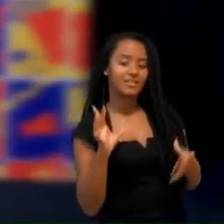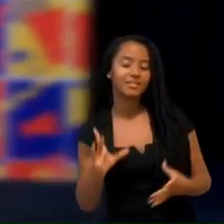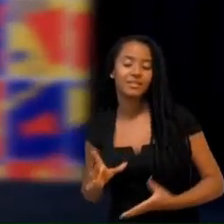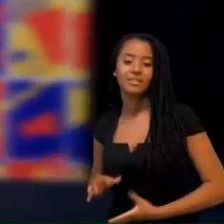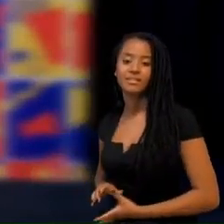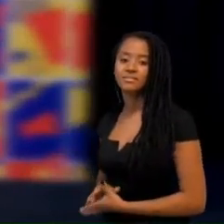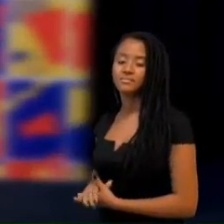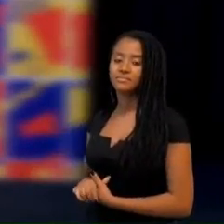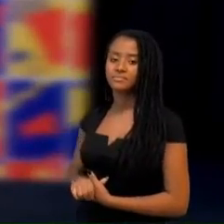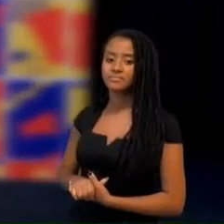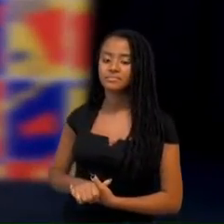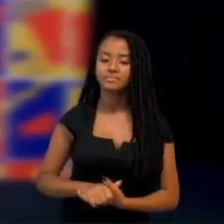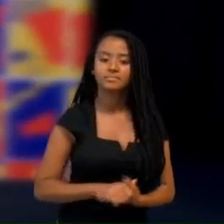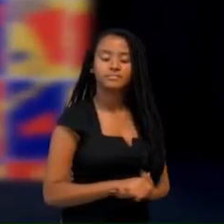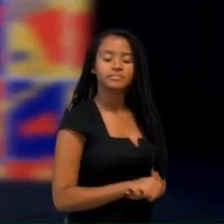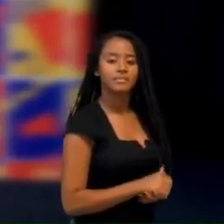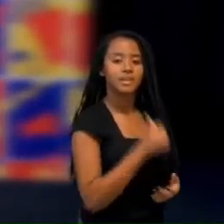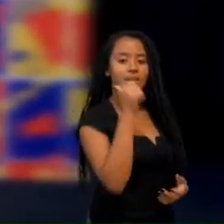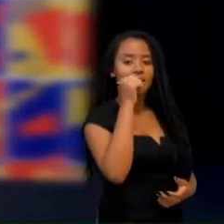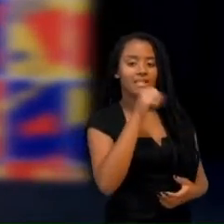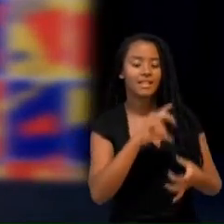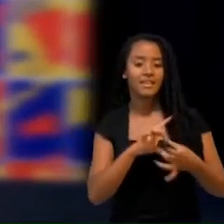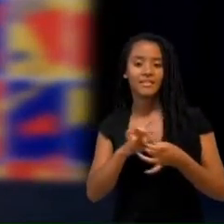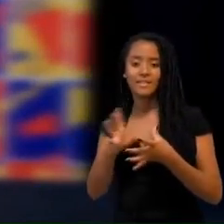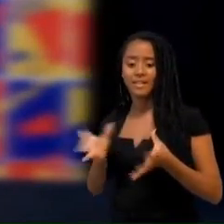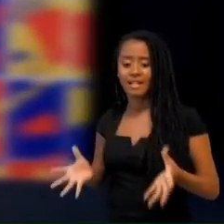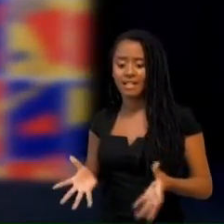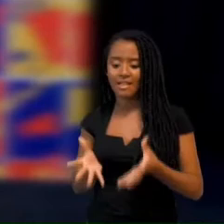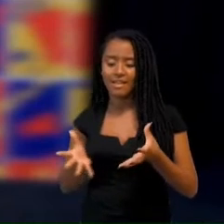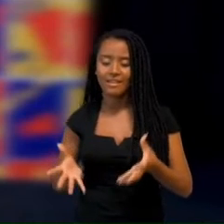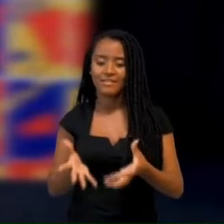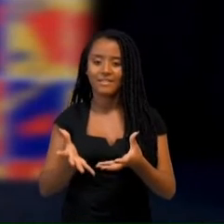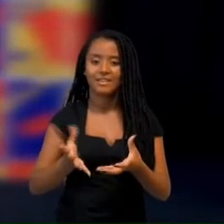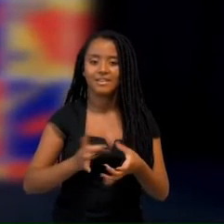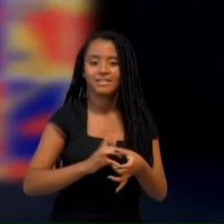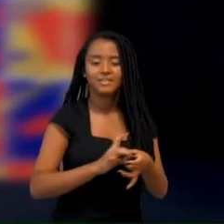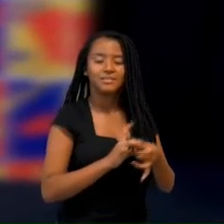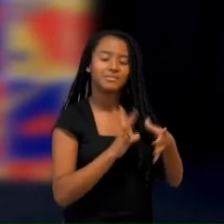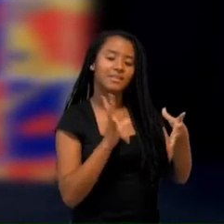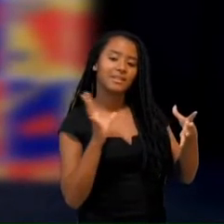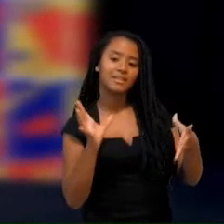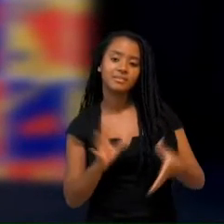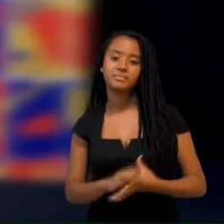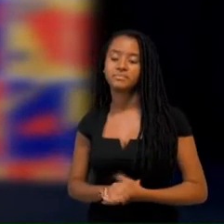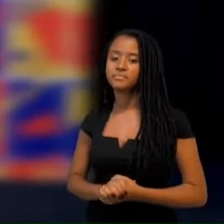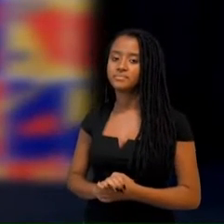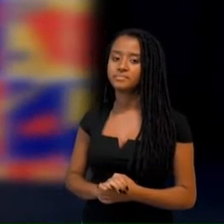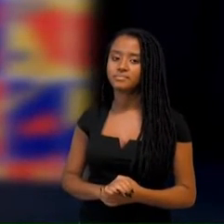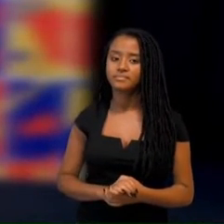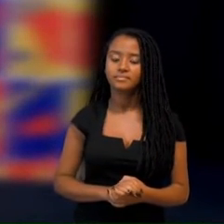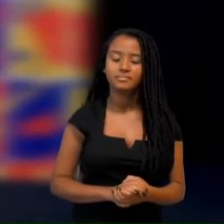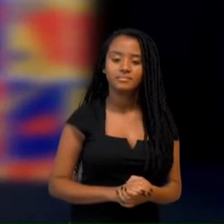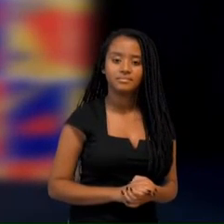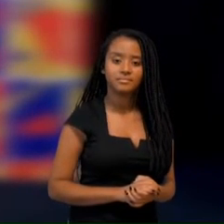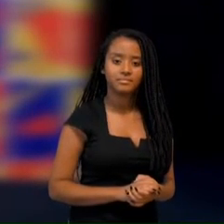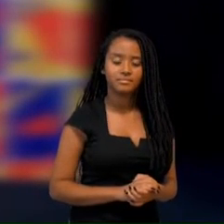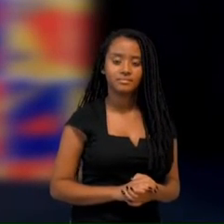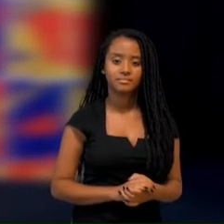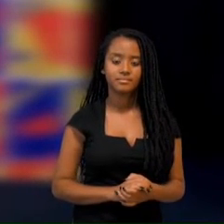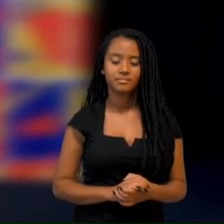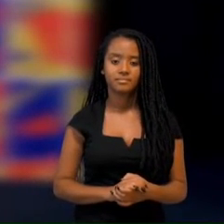leve solta desapegada ela é livre leve solta